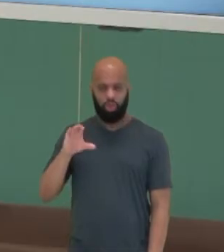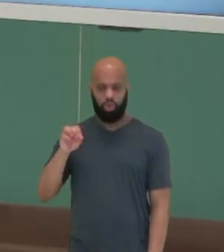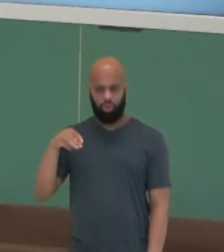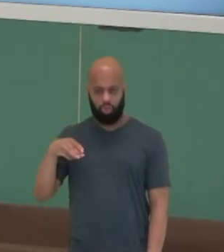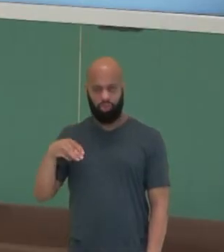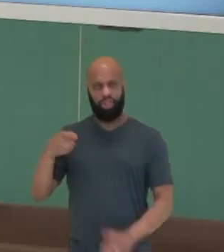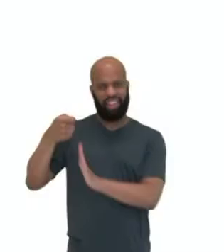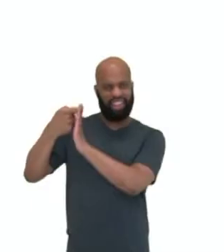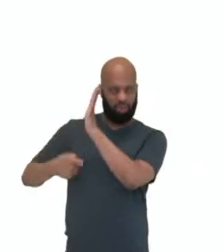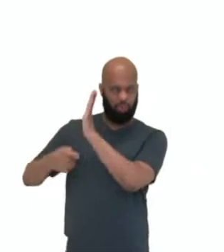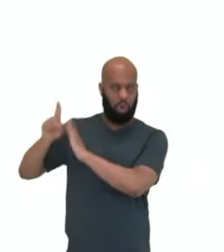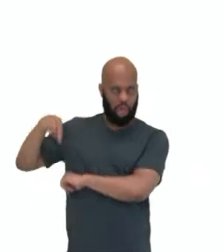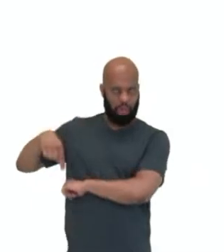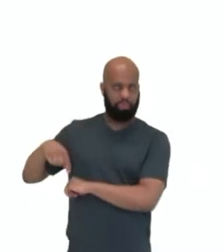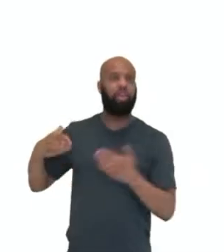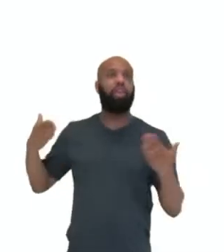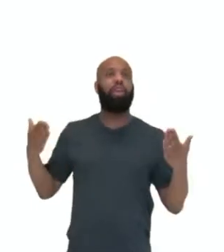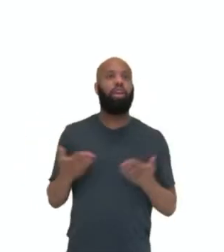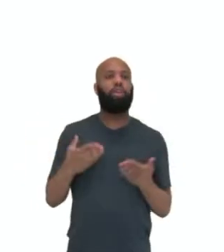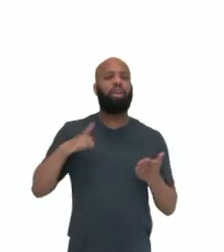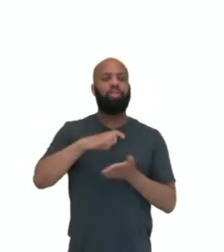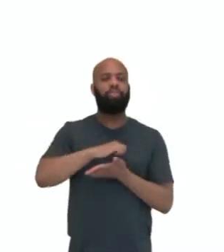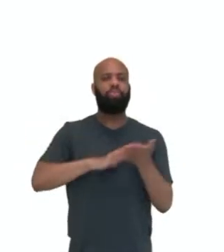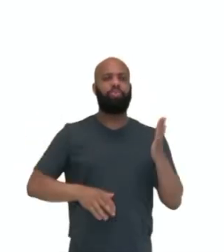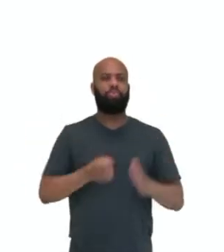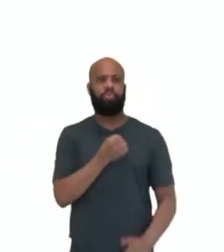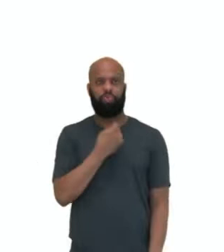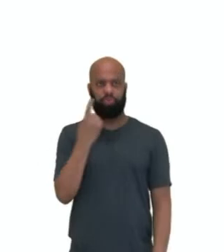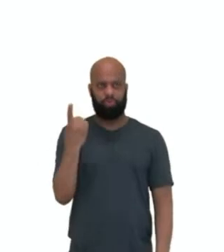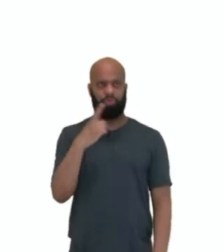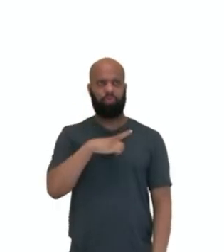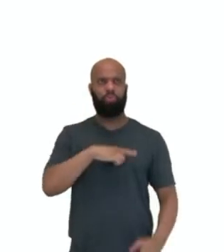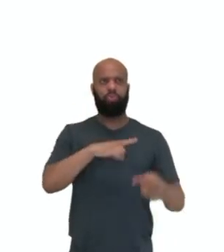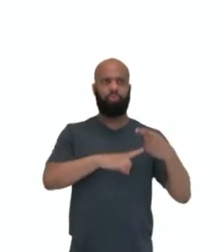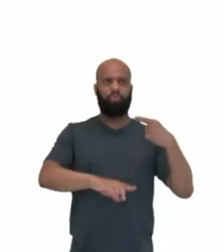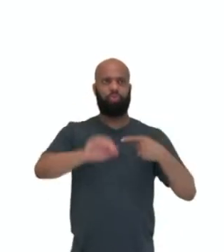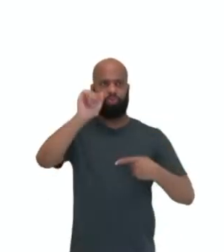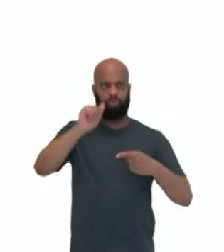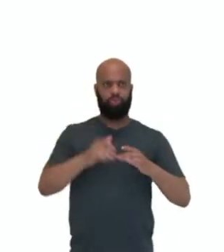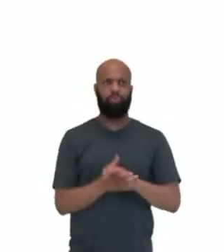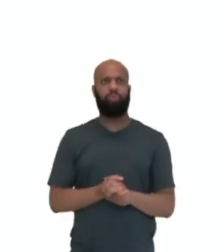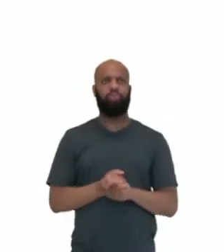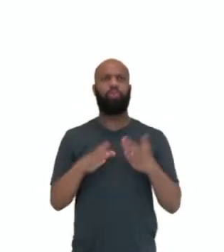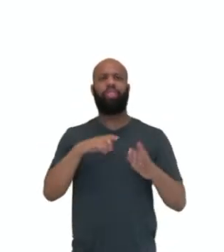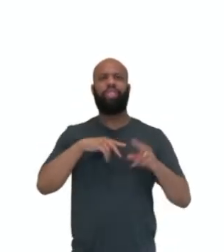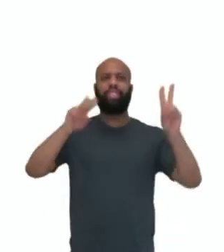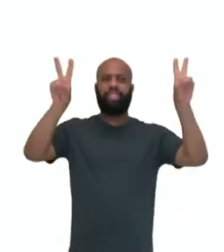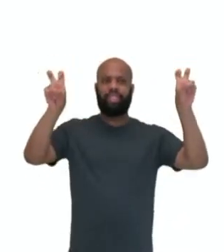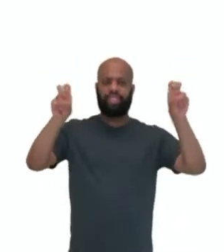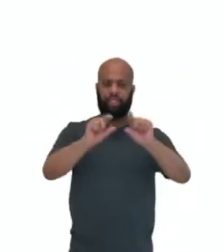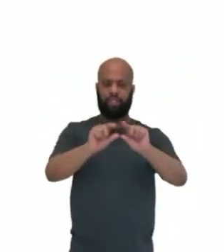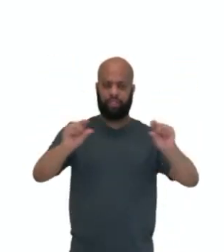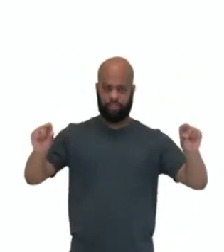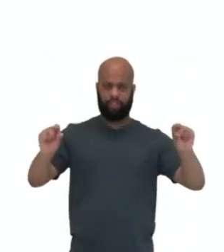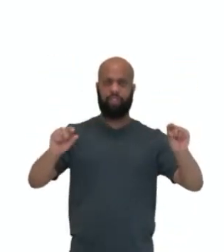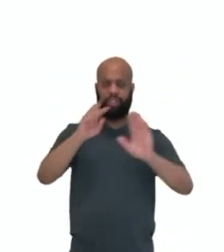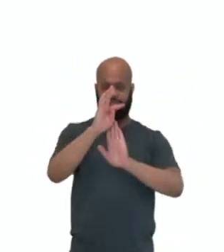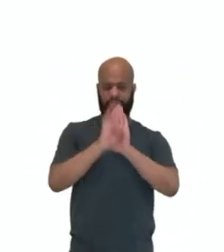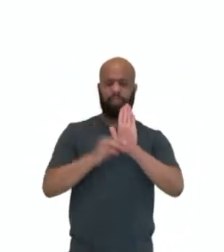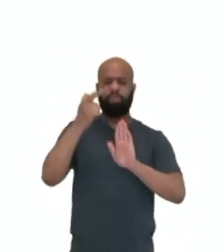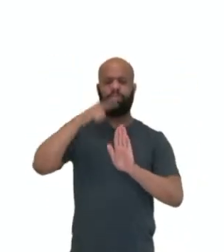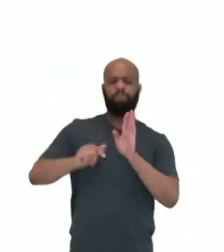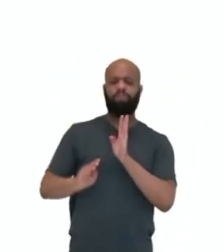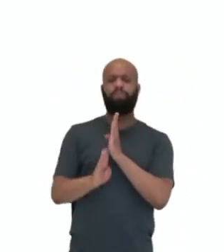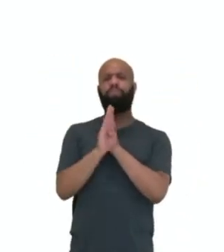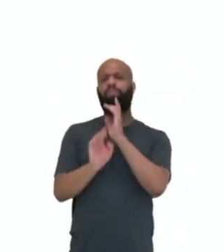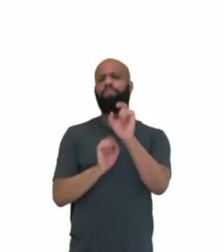Chegamos à atividade 1, beleza? Ótimo! A letra A. Pelo título e linha fina do texto, conseguimos